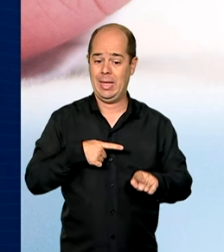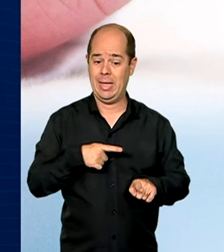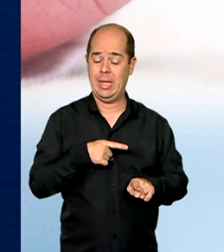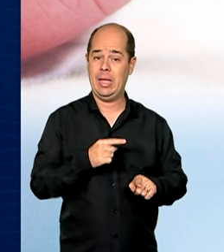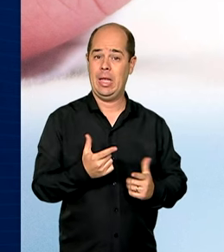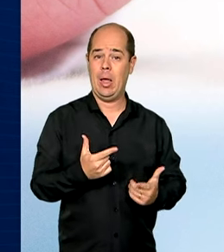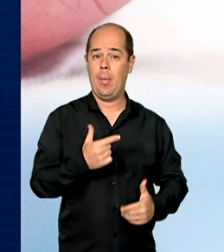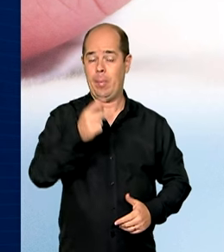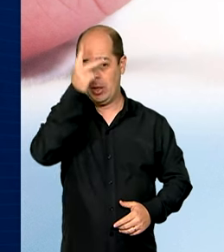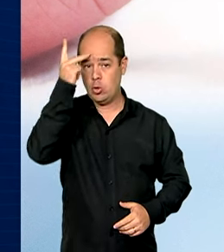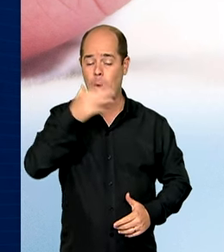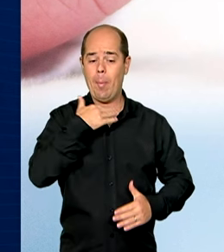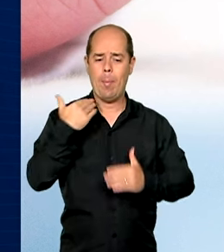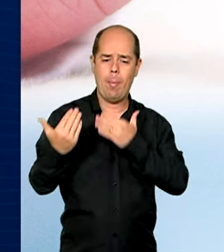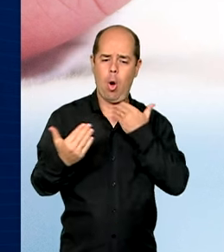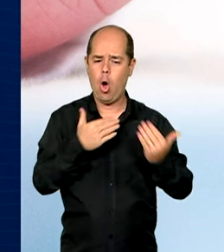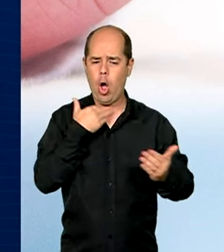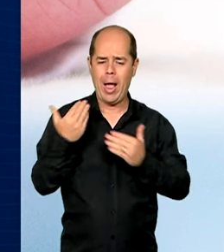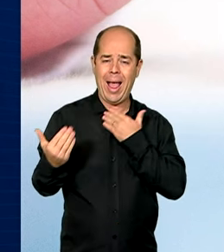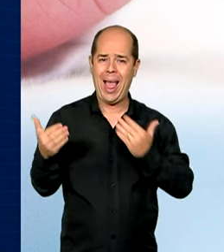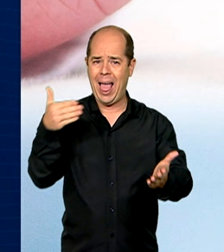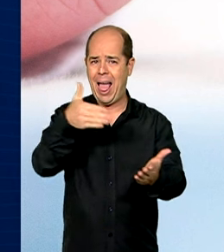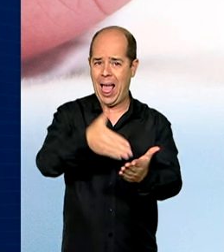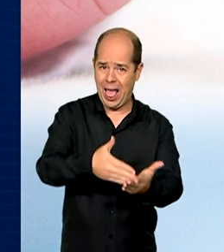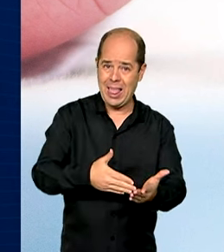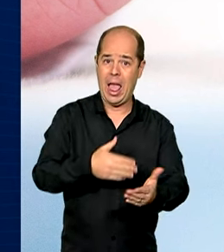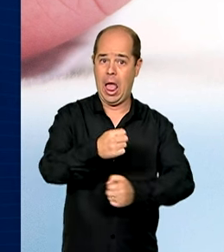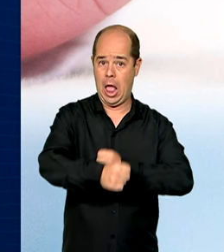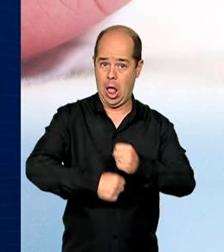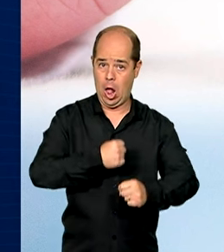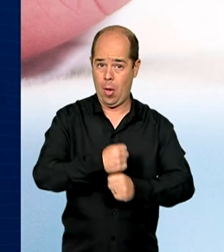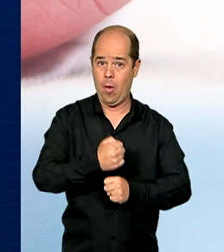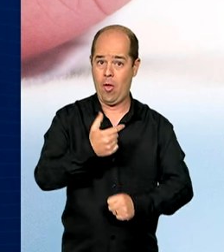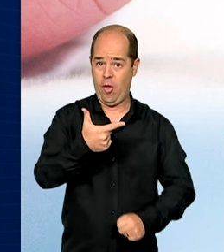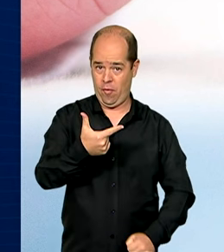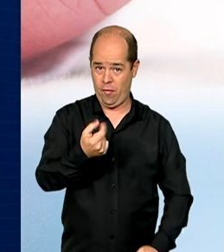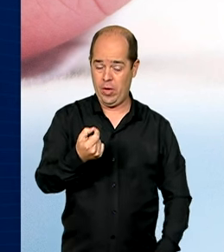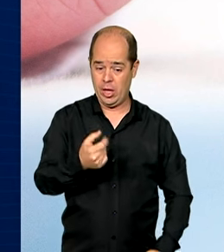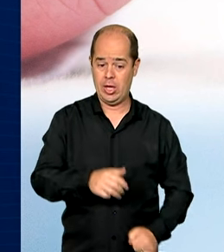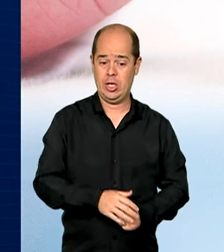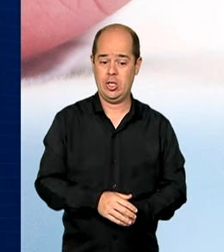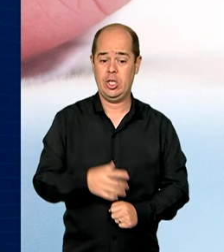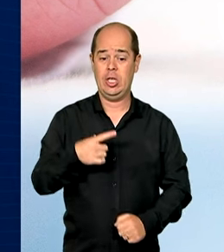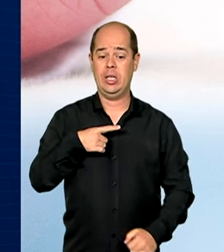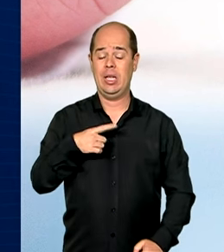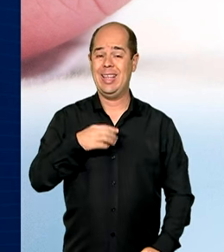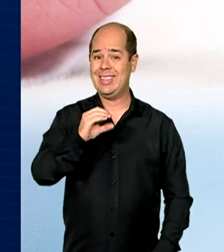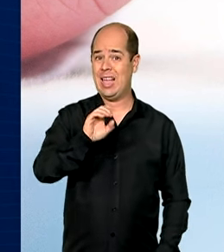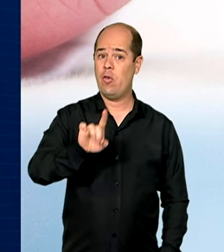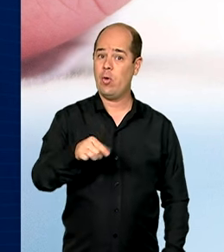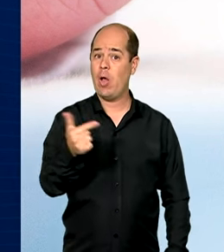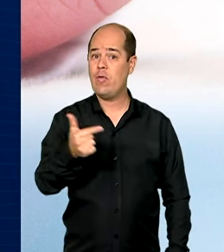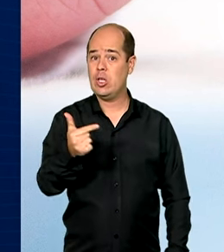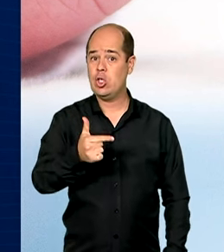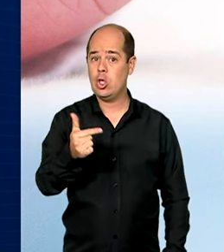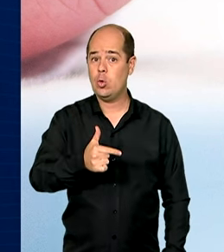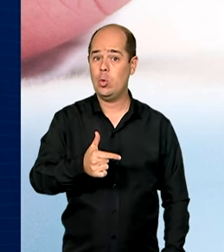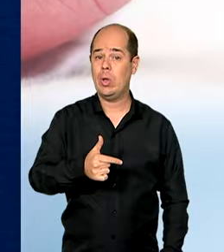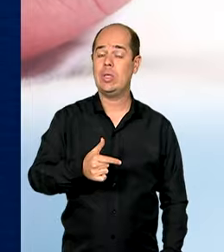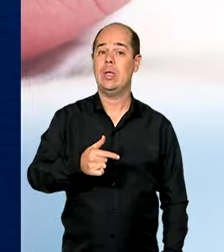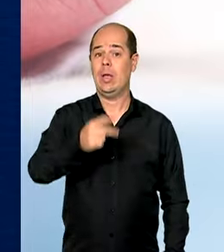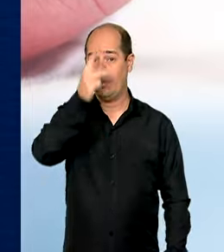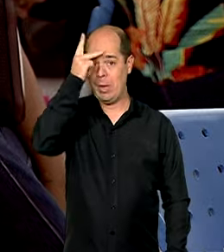Mortalidade, até 2020, o Brasil registrava 0,22 óbitos a cada 100